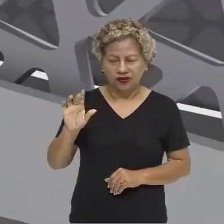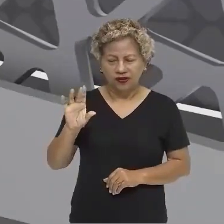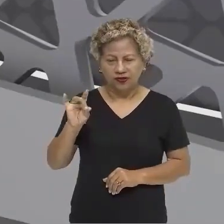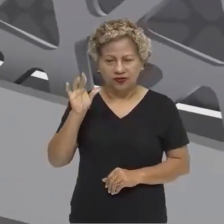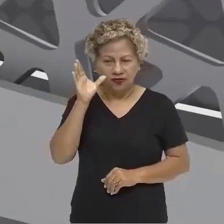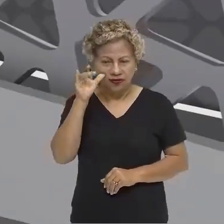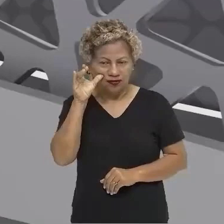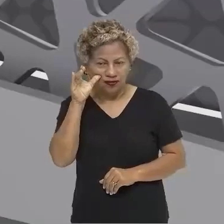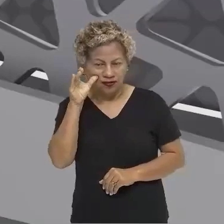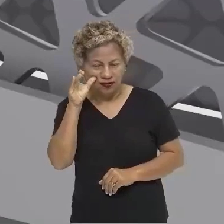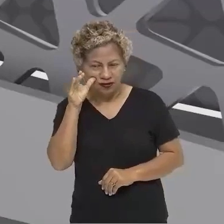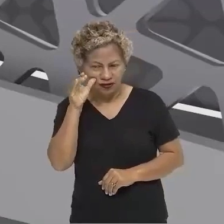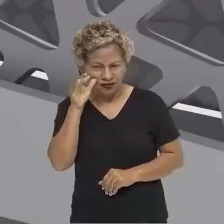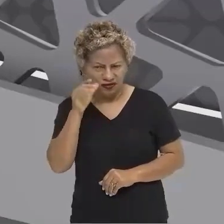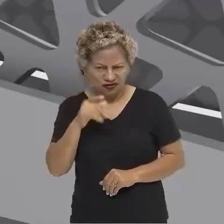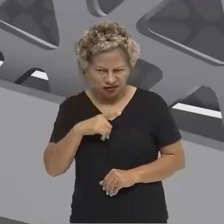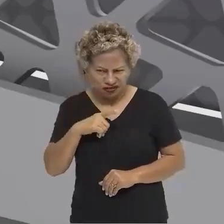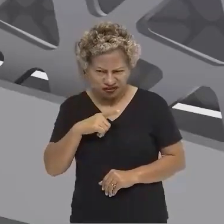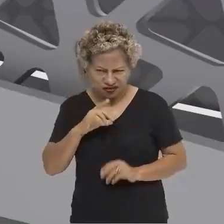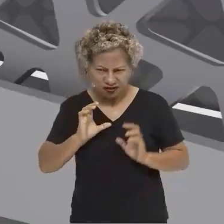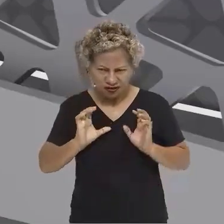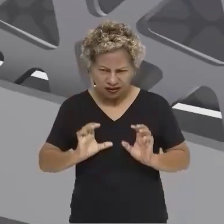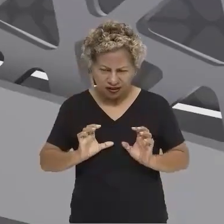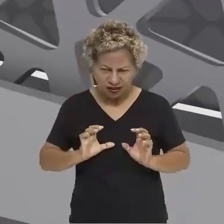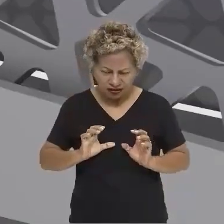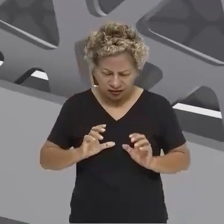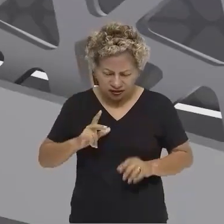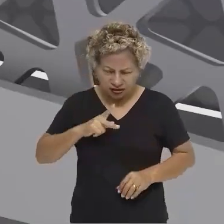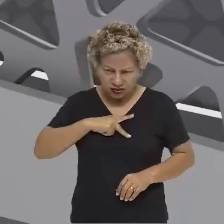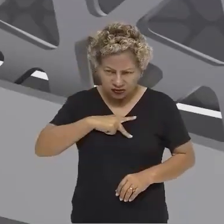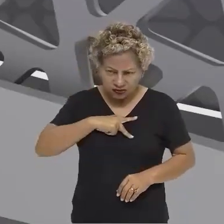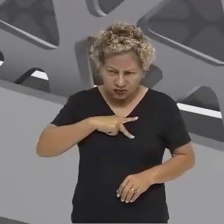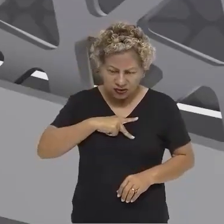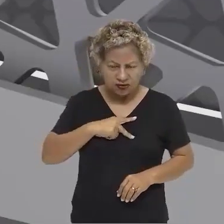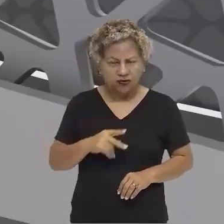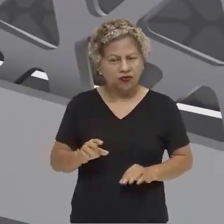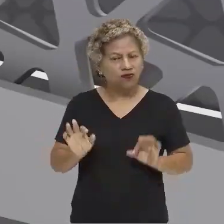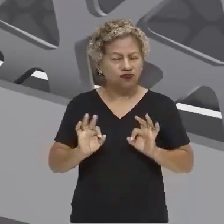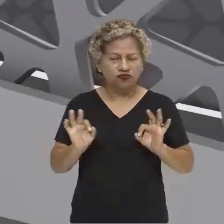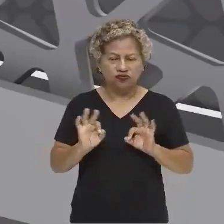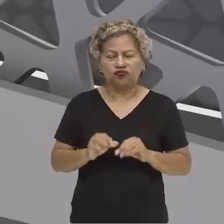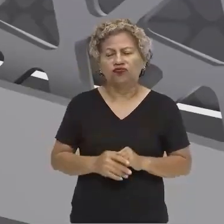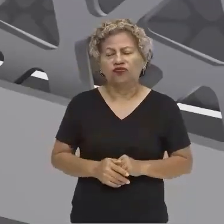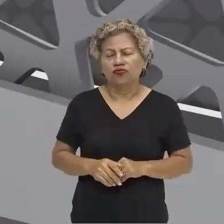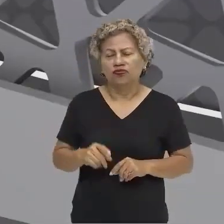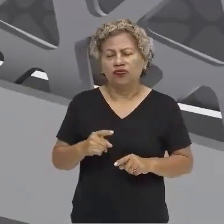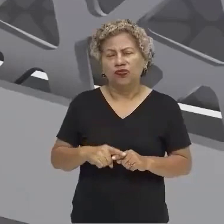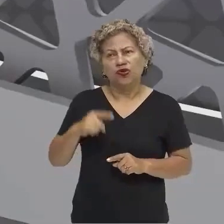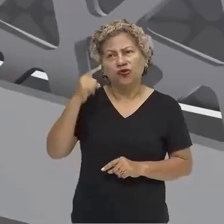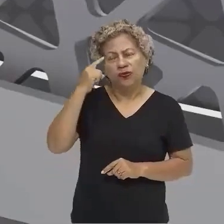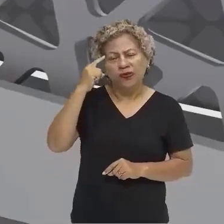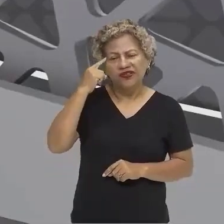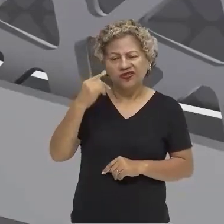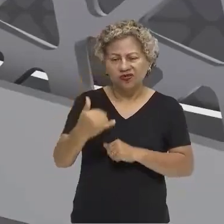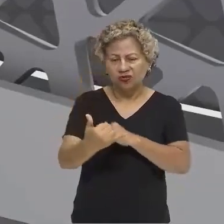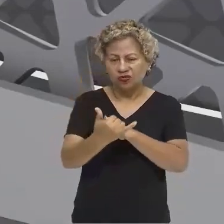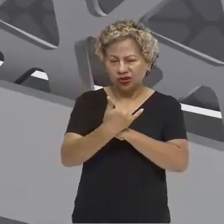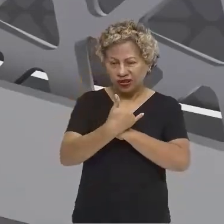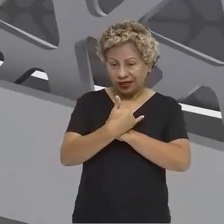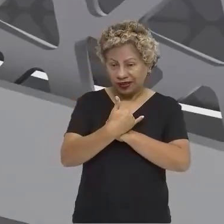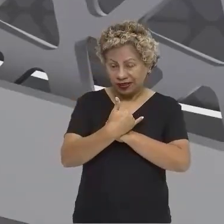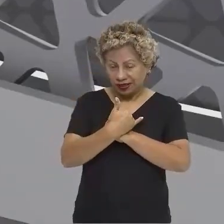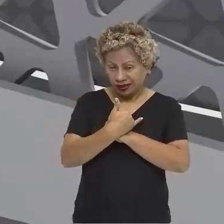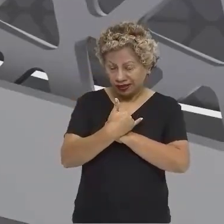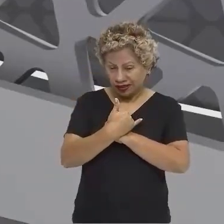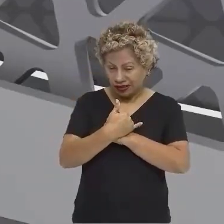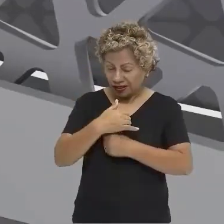Não estou tendo ética, principalmente comigo mesmo. Porque eu não estou me enganando. Eu penso que eu estou enganando o professor, eu